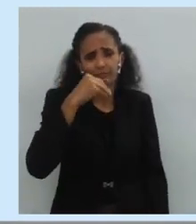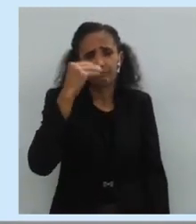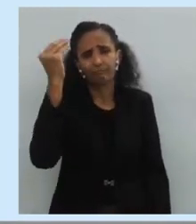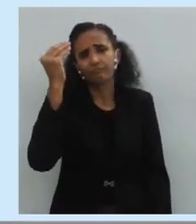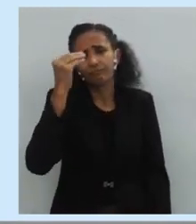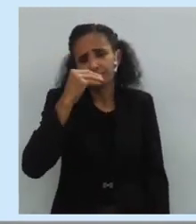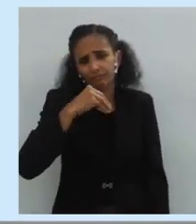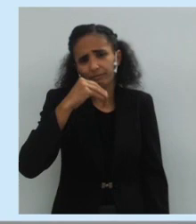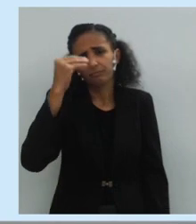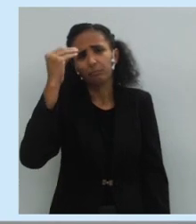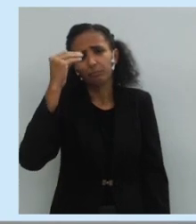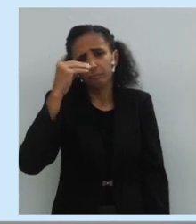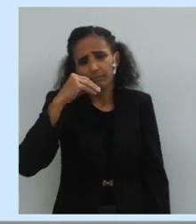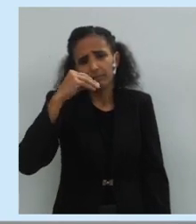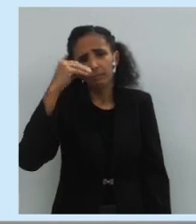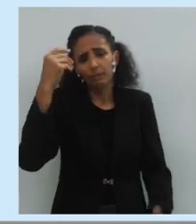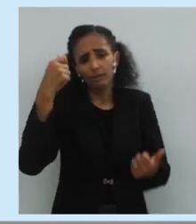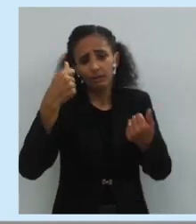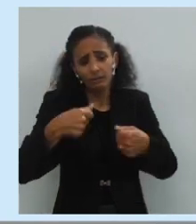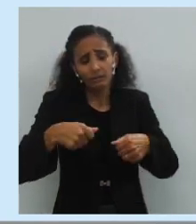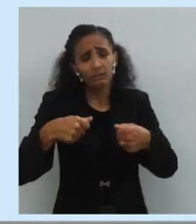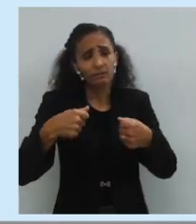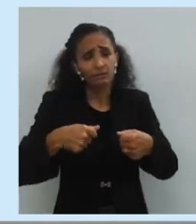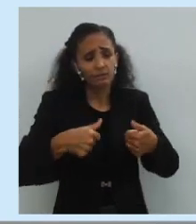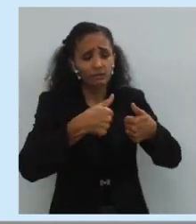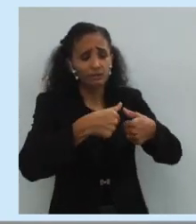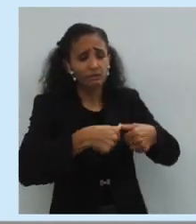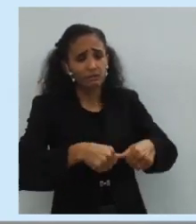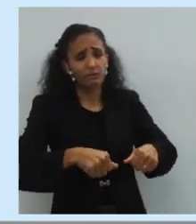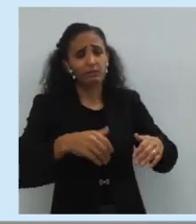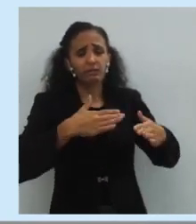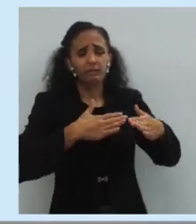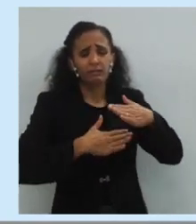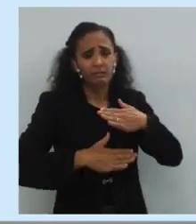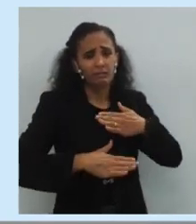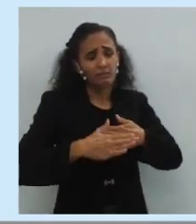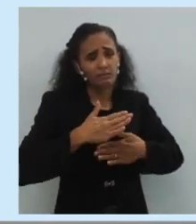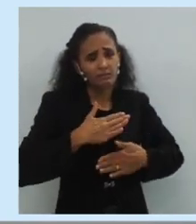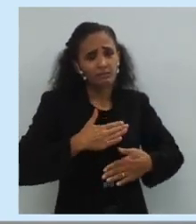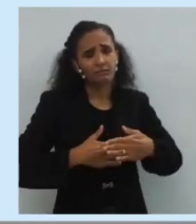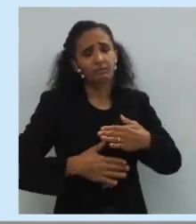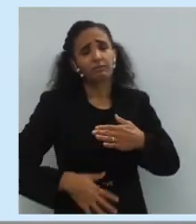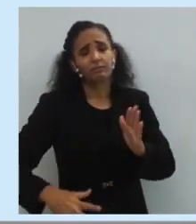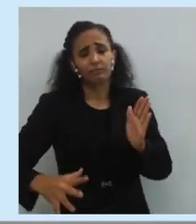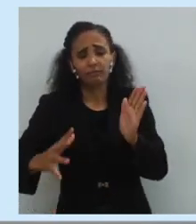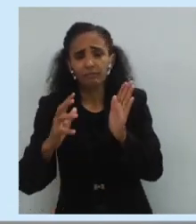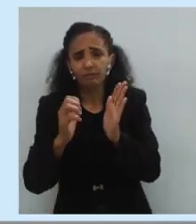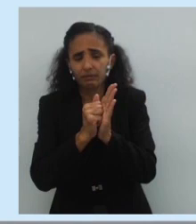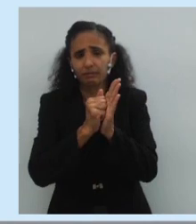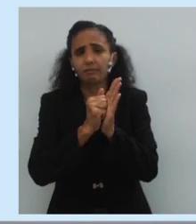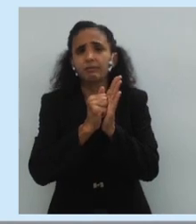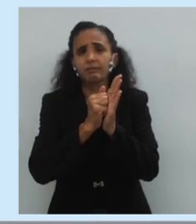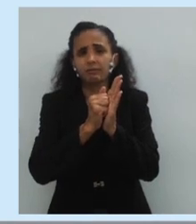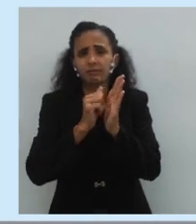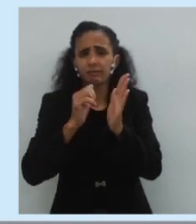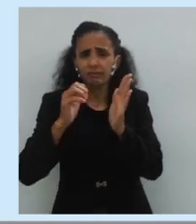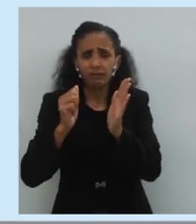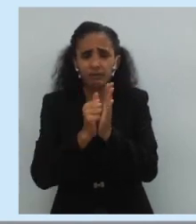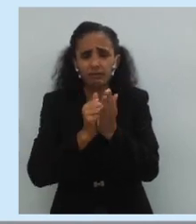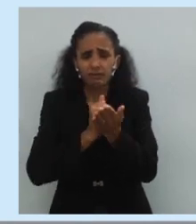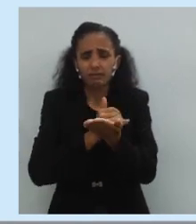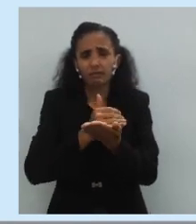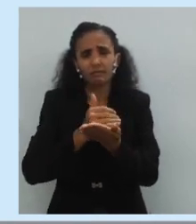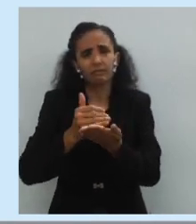E aí vai ter um ataque por muitos outros organismos que são infecciosos. O